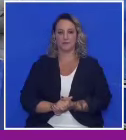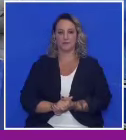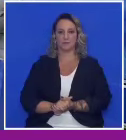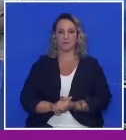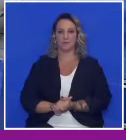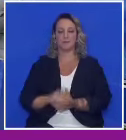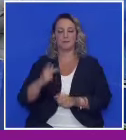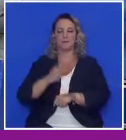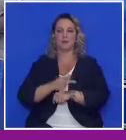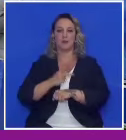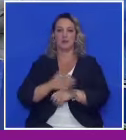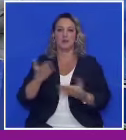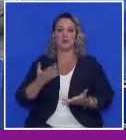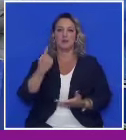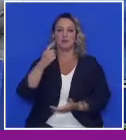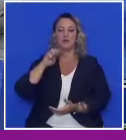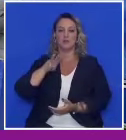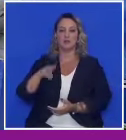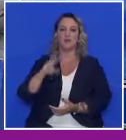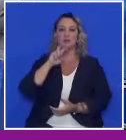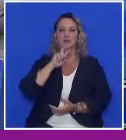2186. O prêmio estimado é de